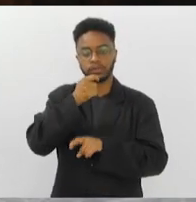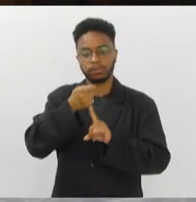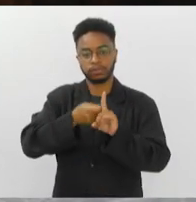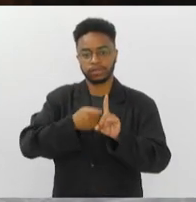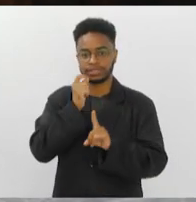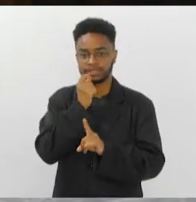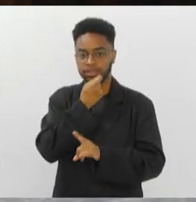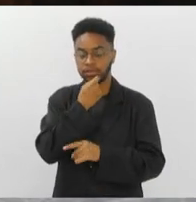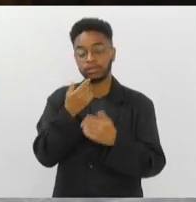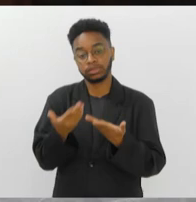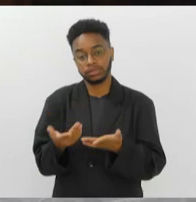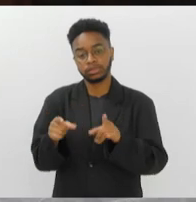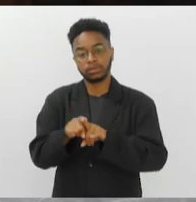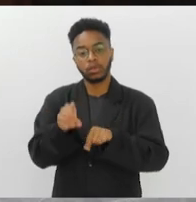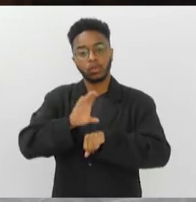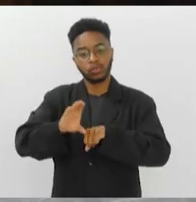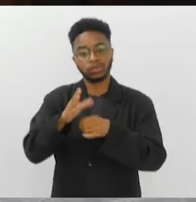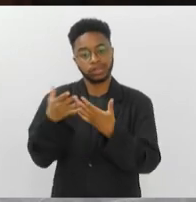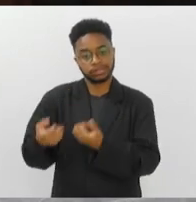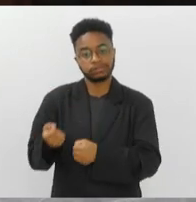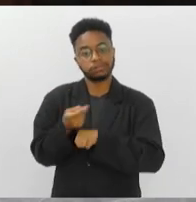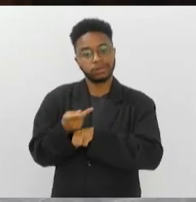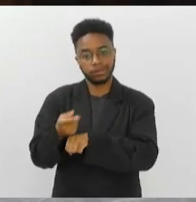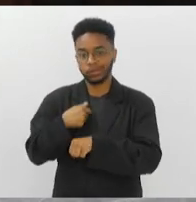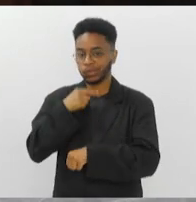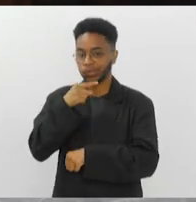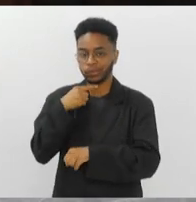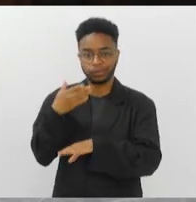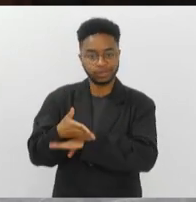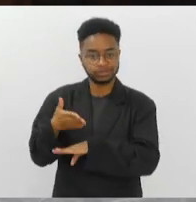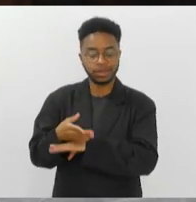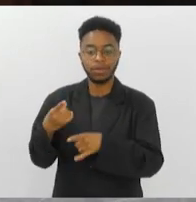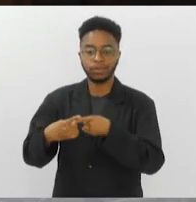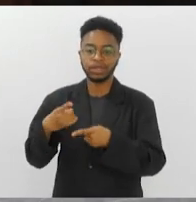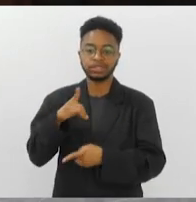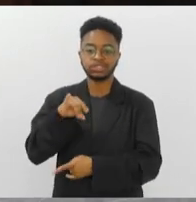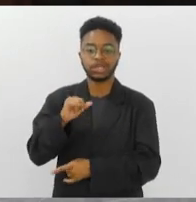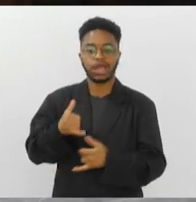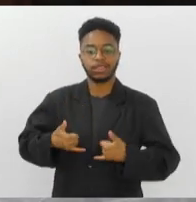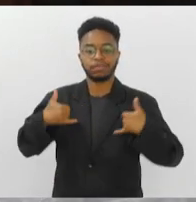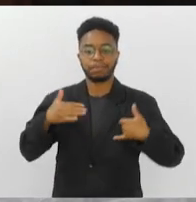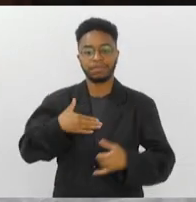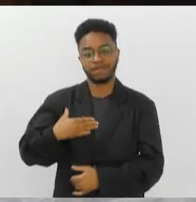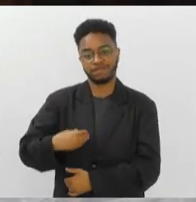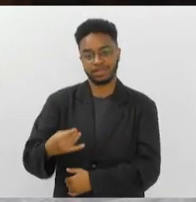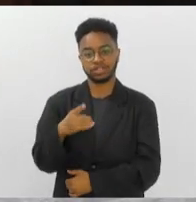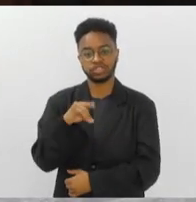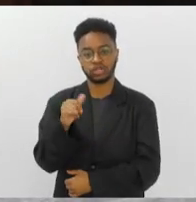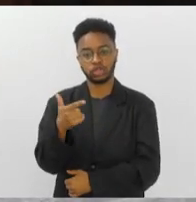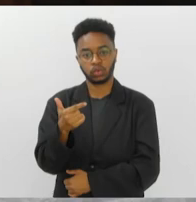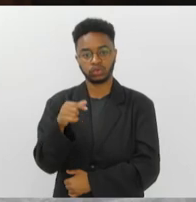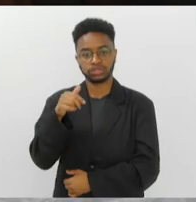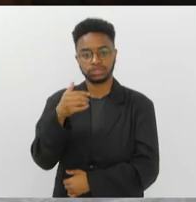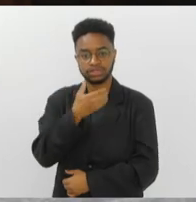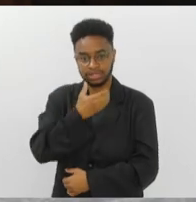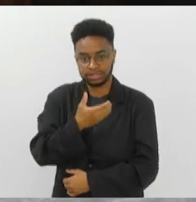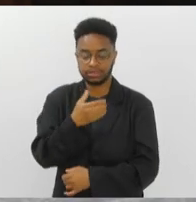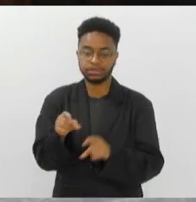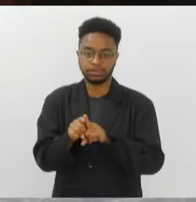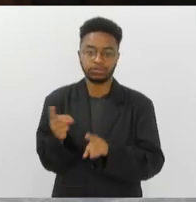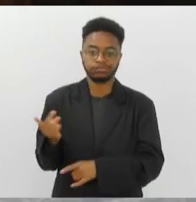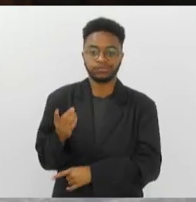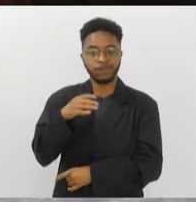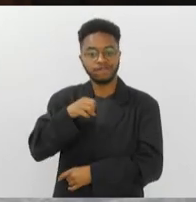foi premiado também. E eu também não pude vir, porque era o dia do aniversário da minha filha, dia 12 de dezembro, e a gente estava numa viagem que eu já